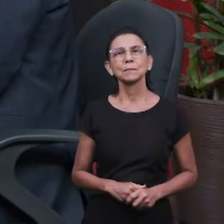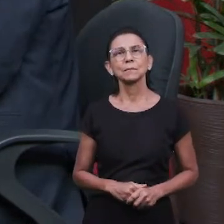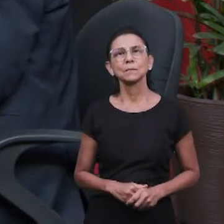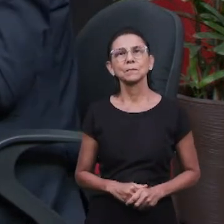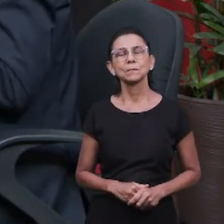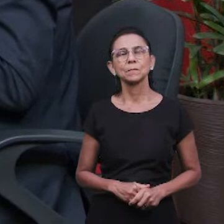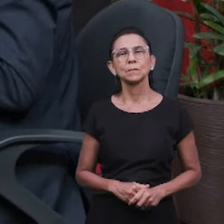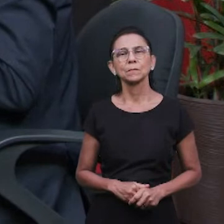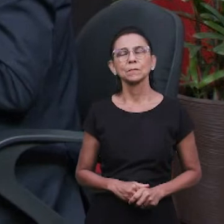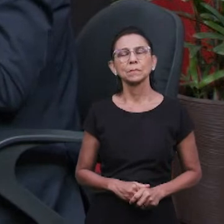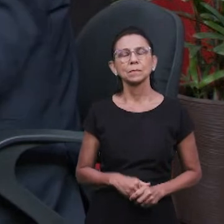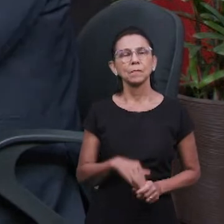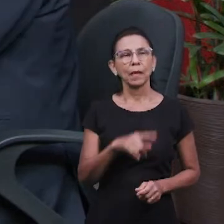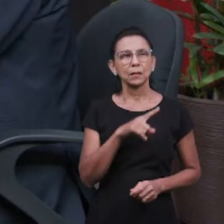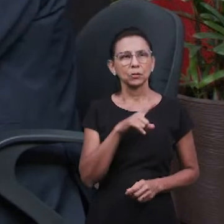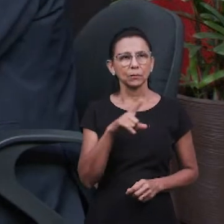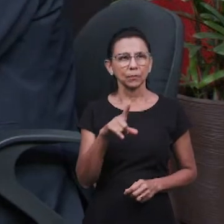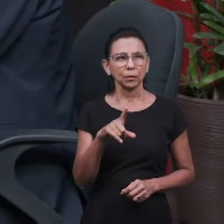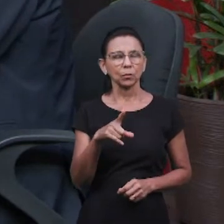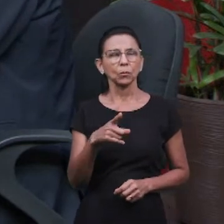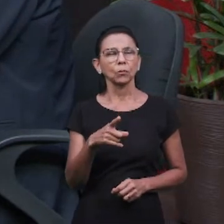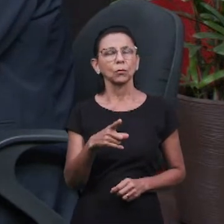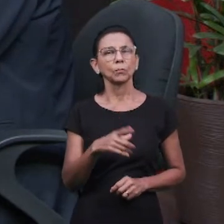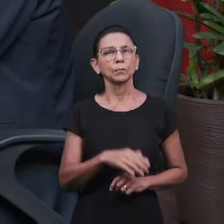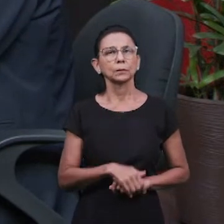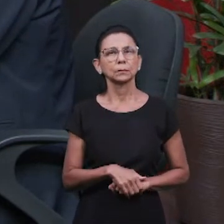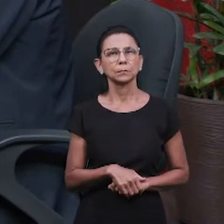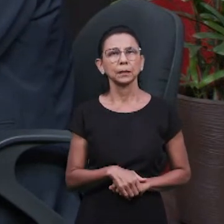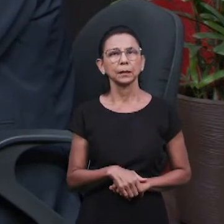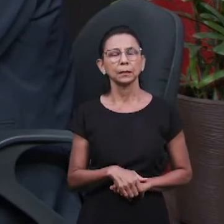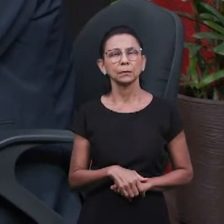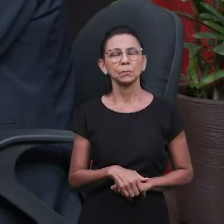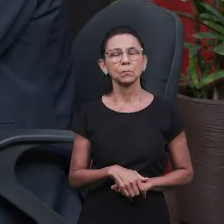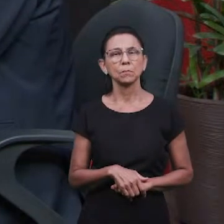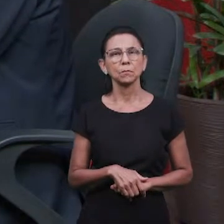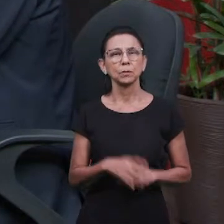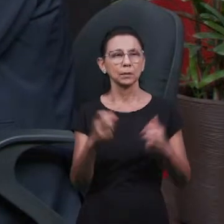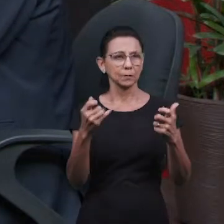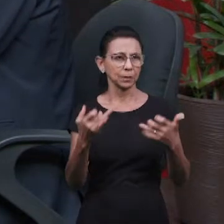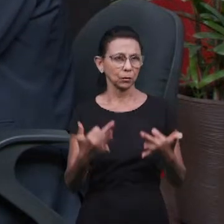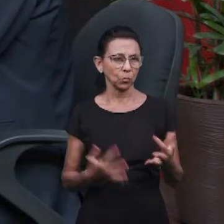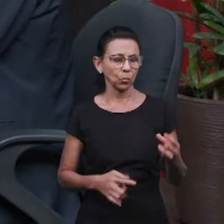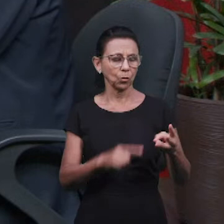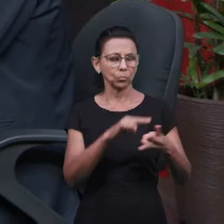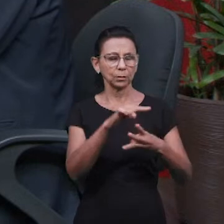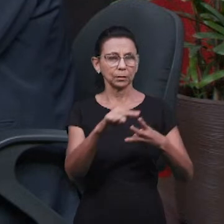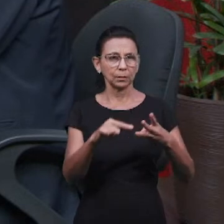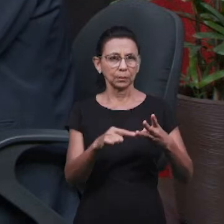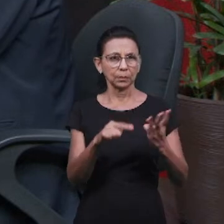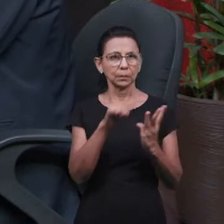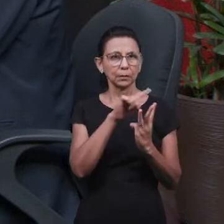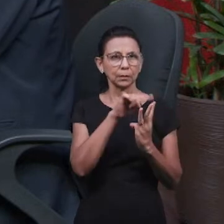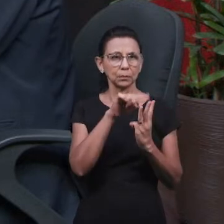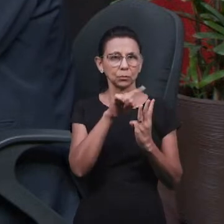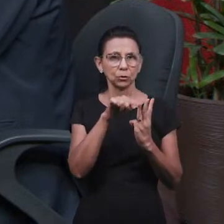Muito bem, você falou sobre os níveis, e o que acomete, ou seja,